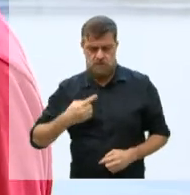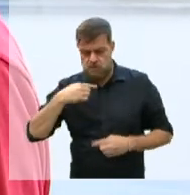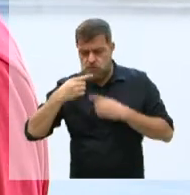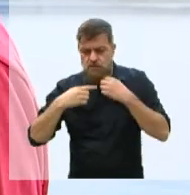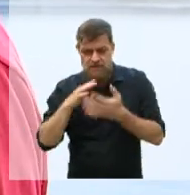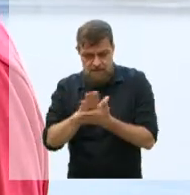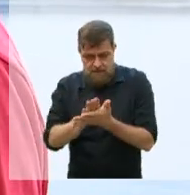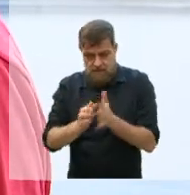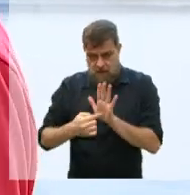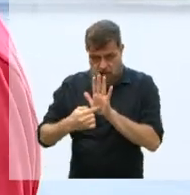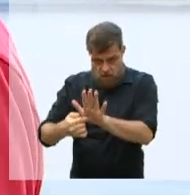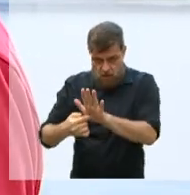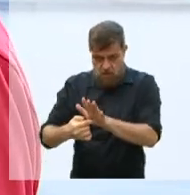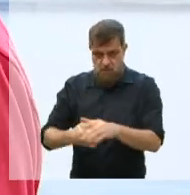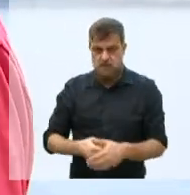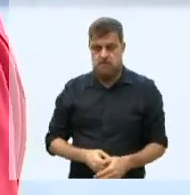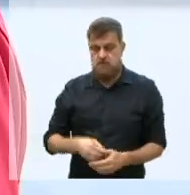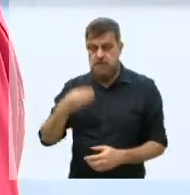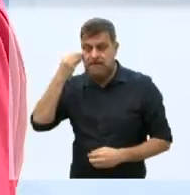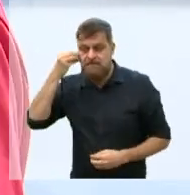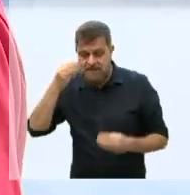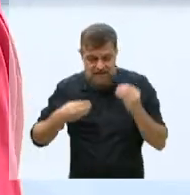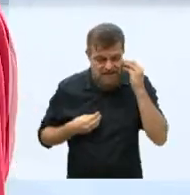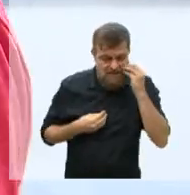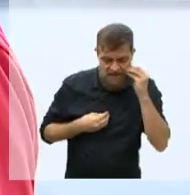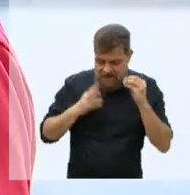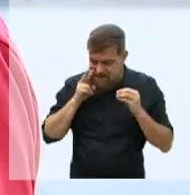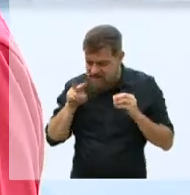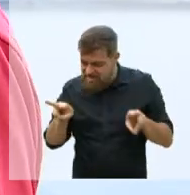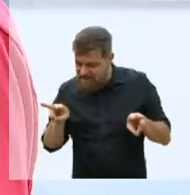mostrar os dois, eles são iguais, sendo